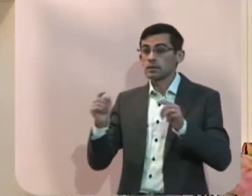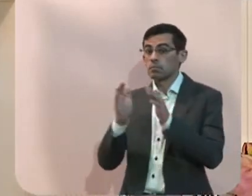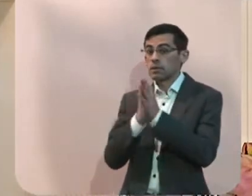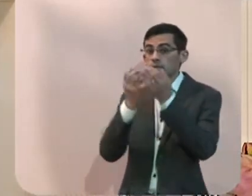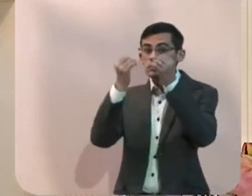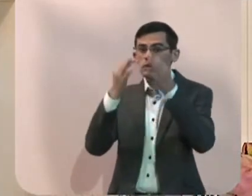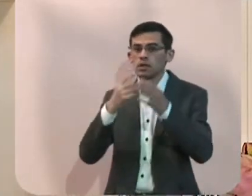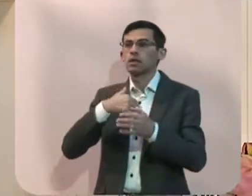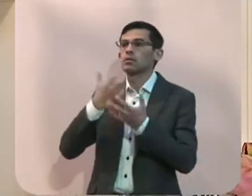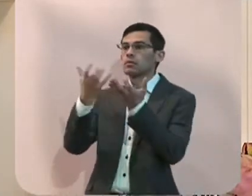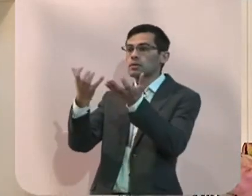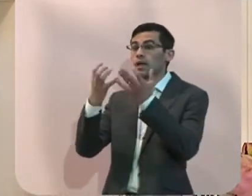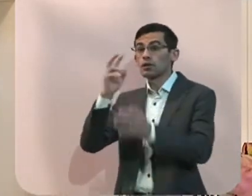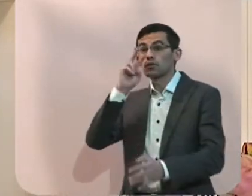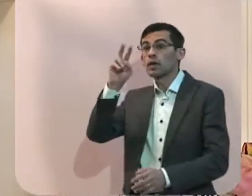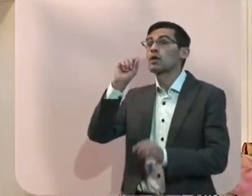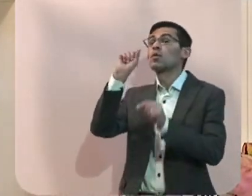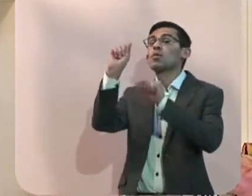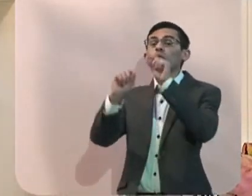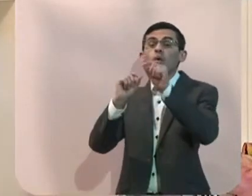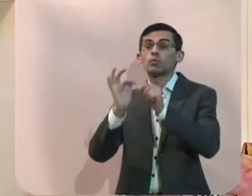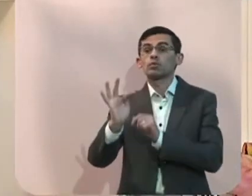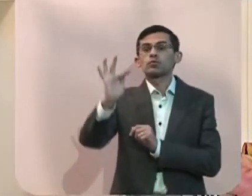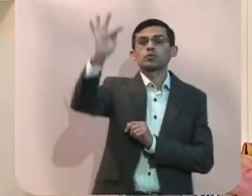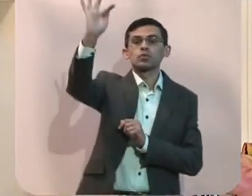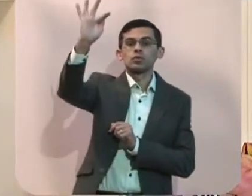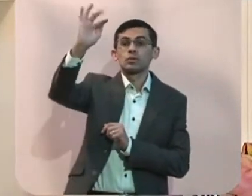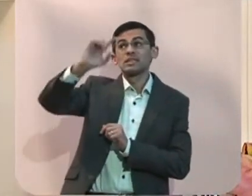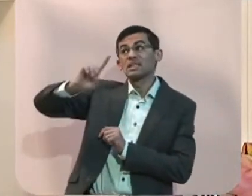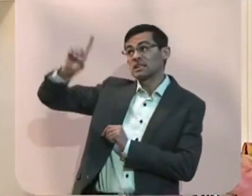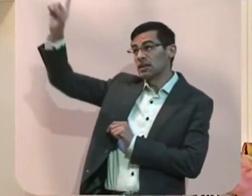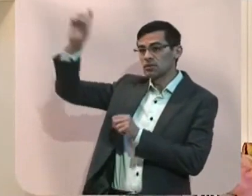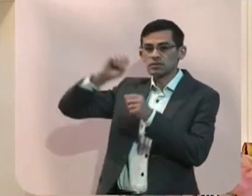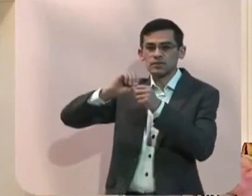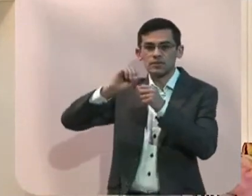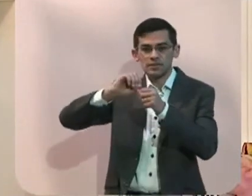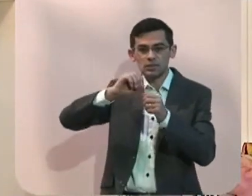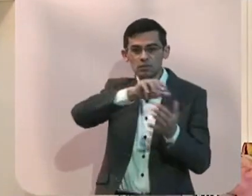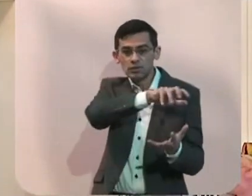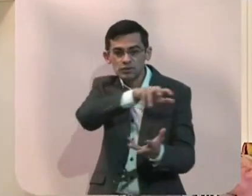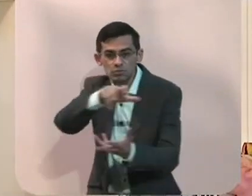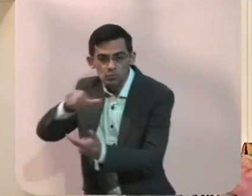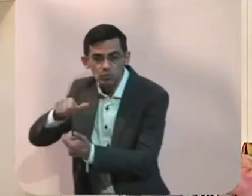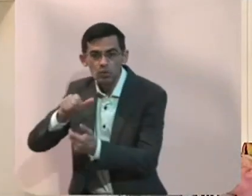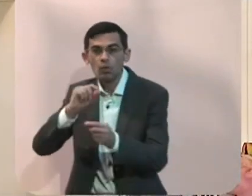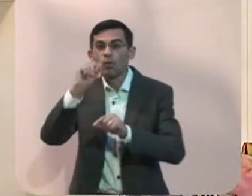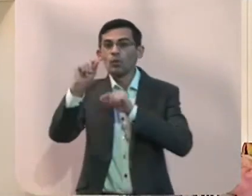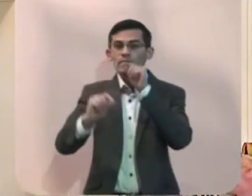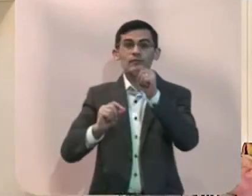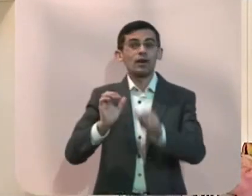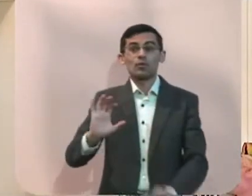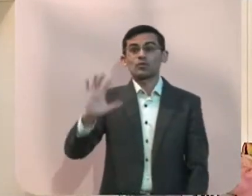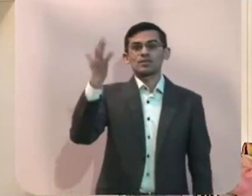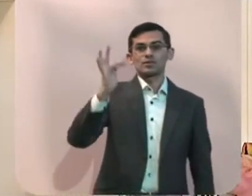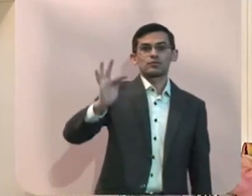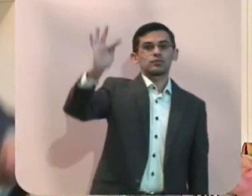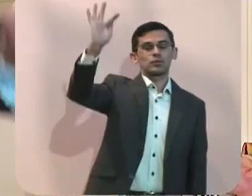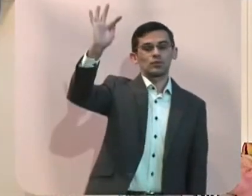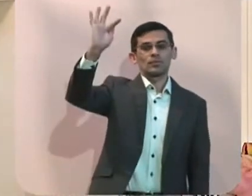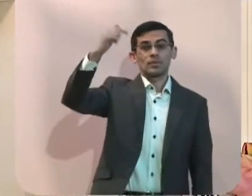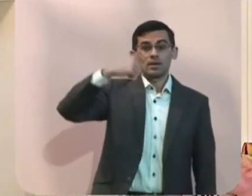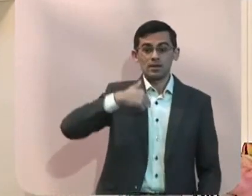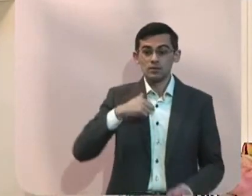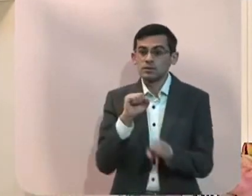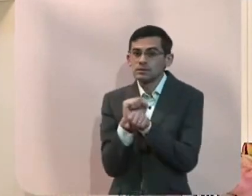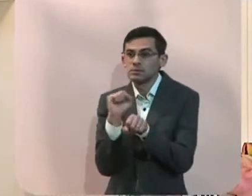como é que vai terminar essa história. Eu quero ver a obra que o Senhor vai fazer. Eu quero ver qual é o resultado final. Eu estou